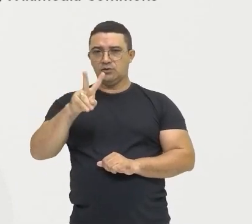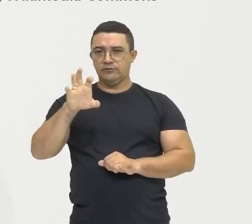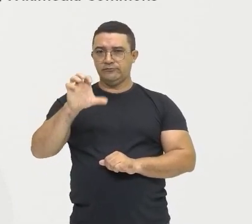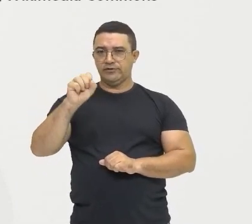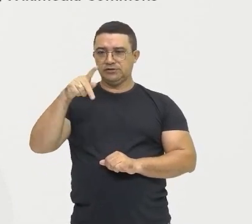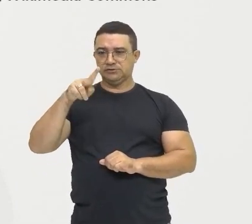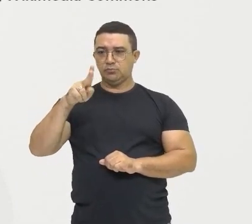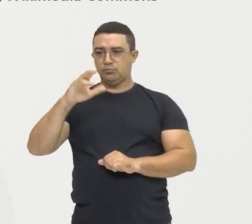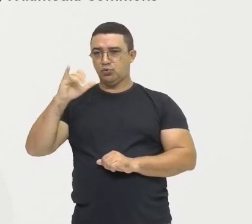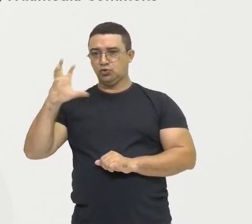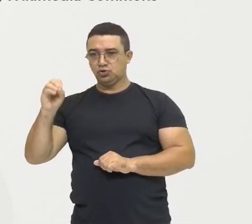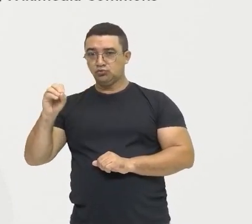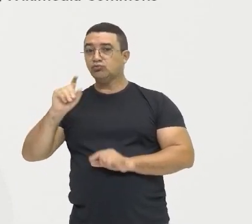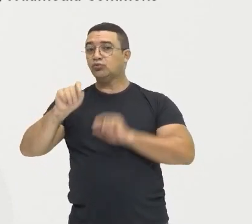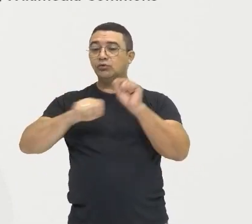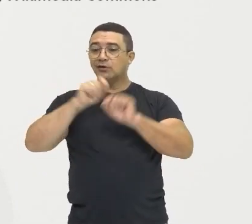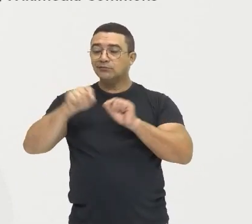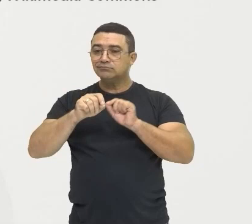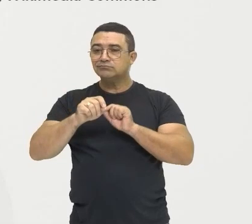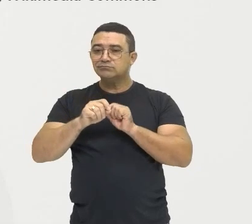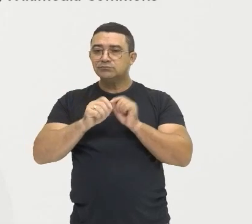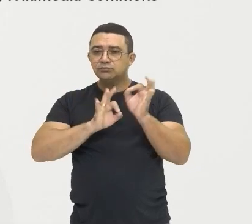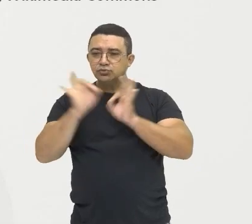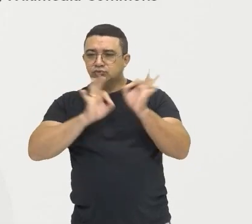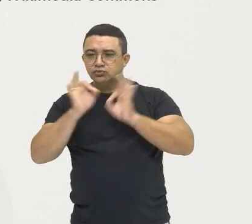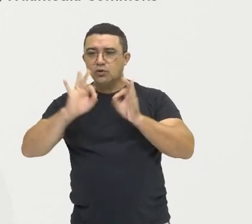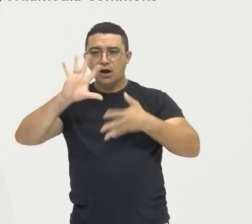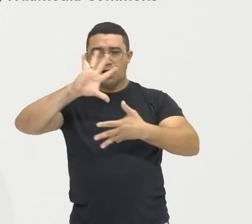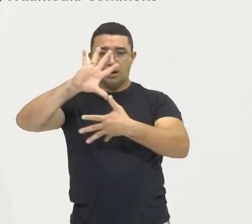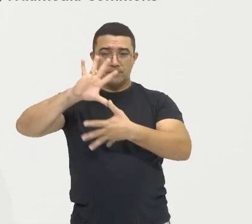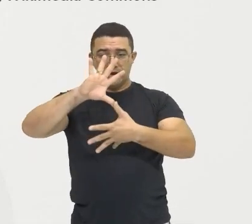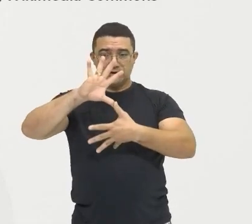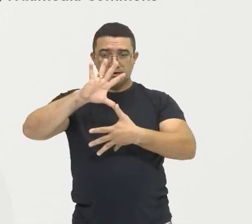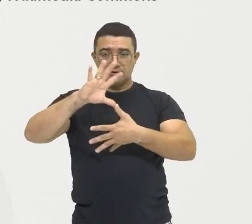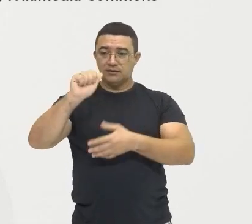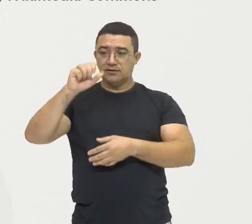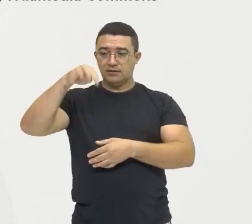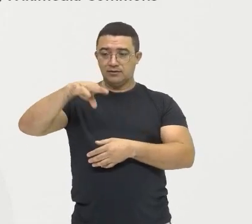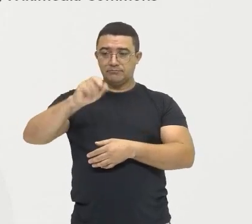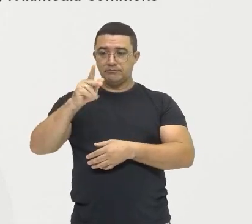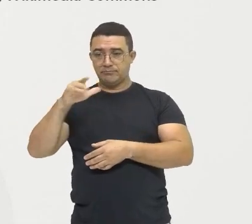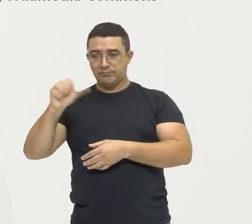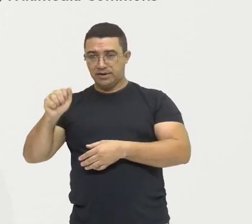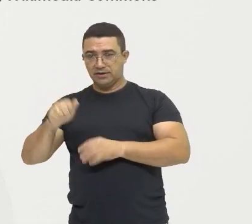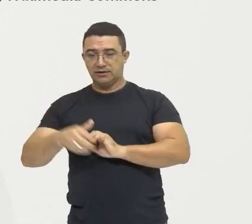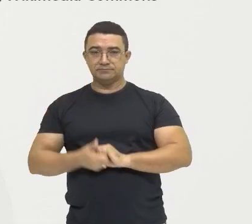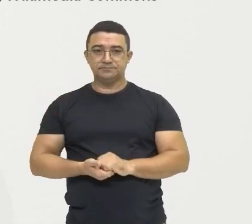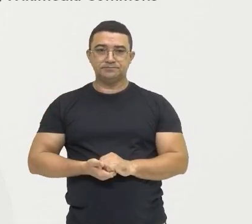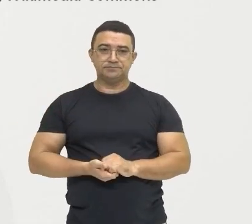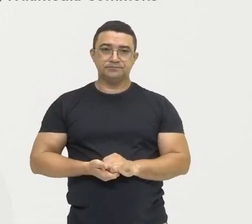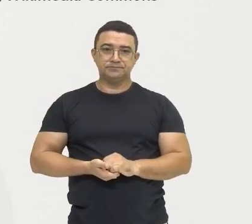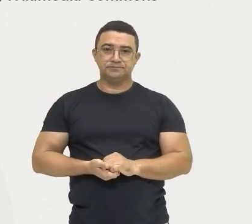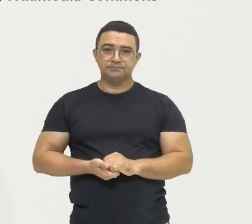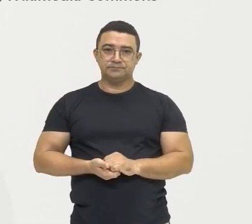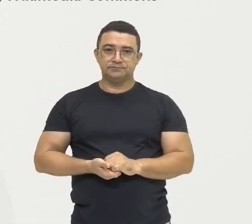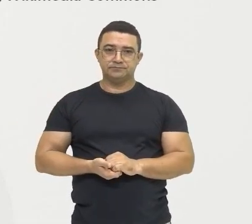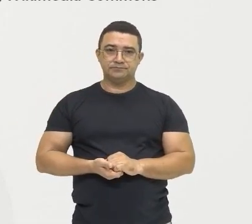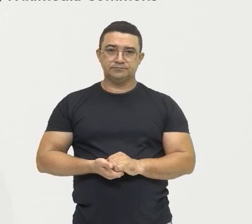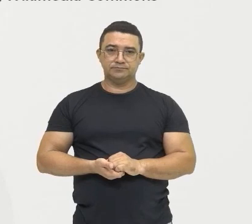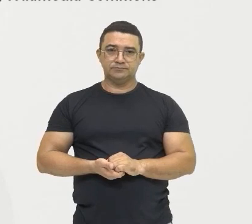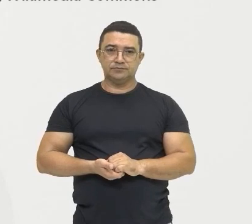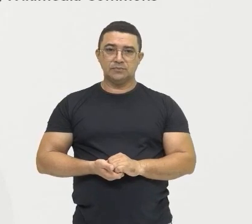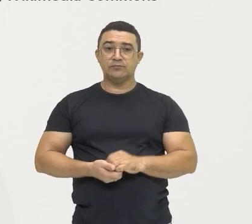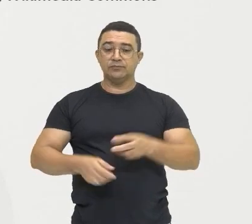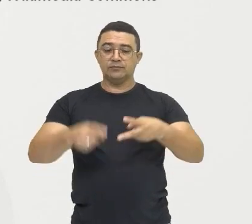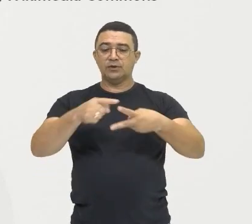da América. Muito bem. Então, 2 textos atribuídos a Américo Vespúcio,